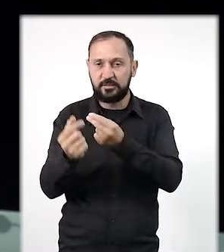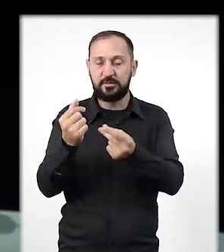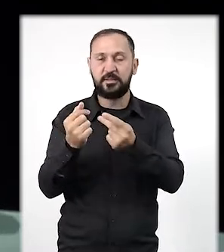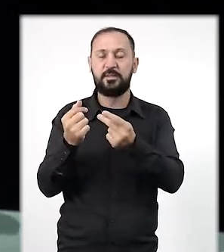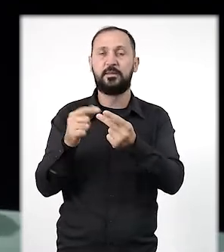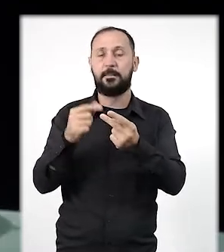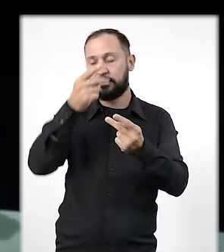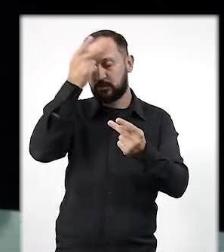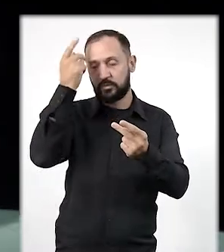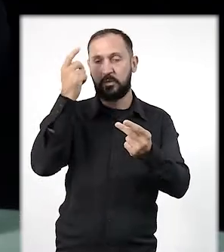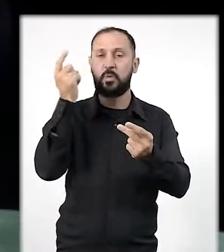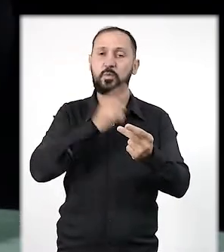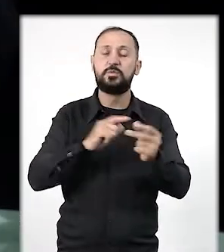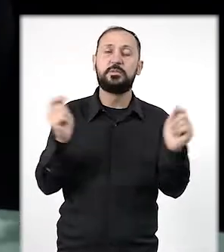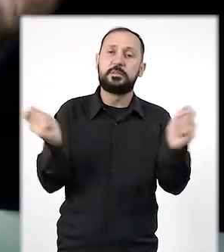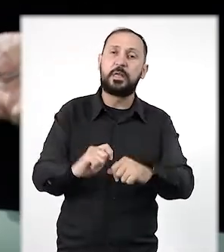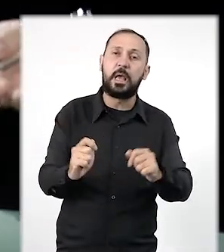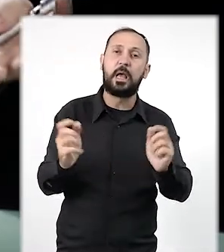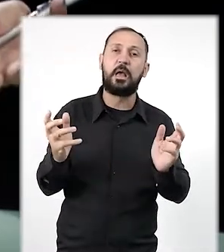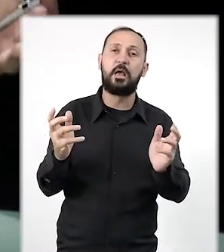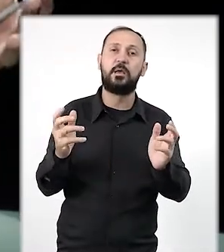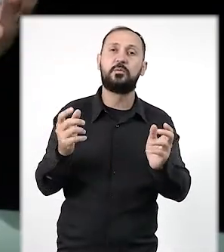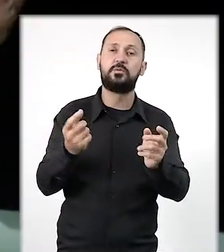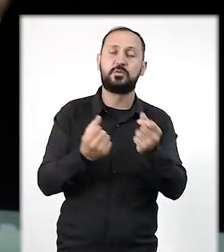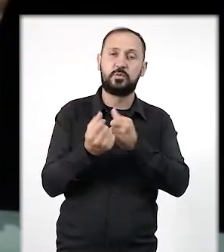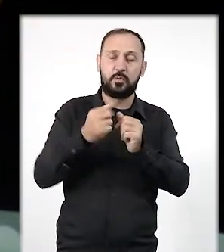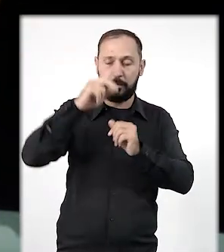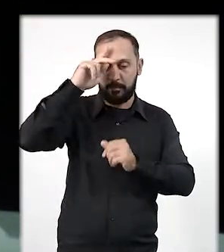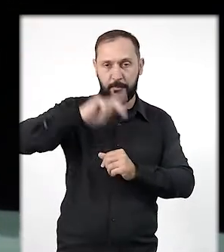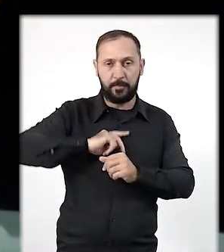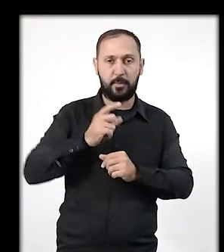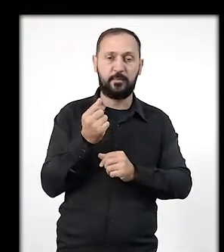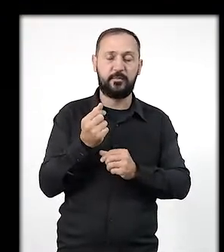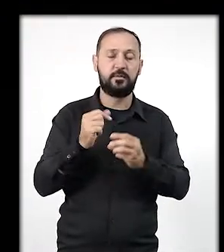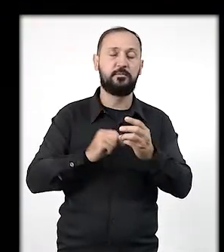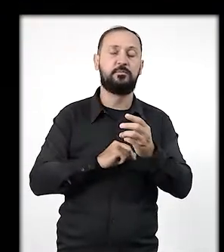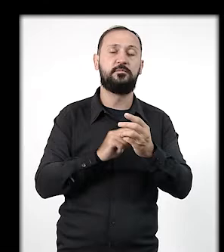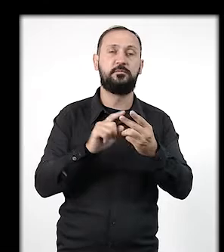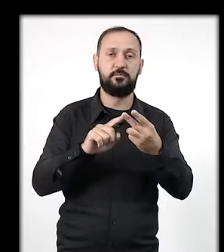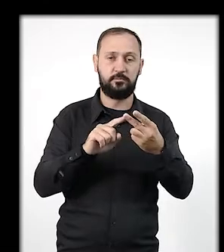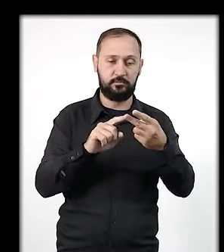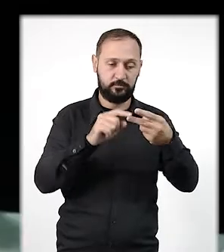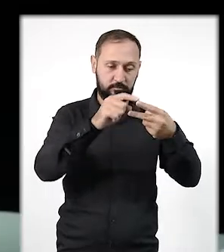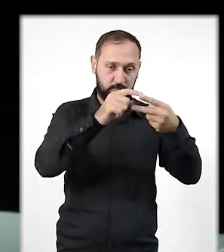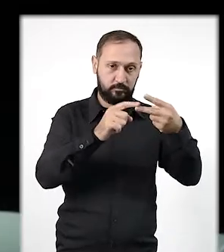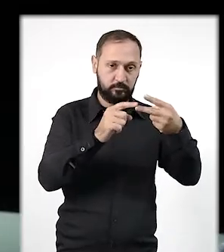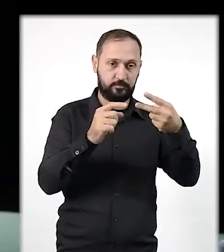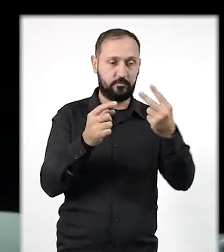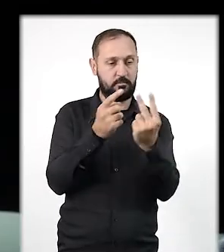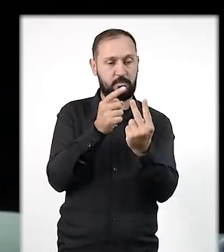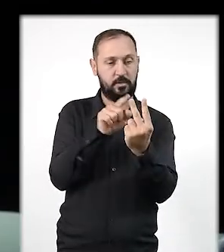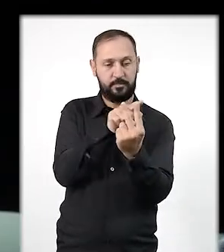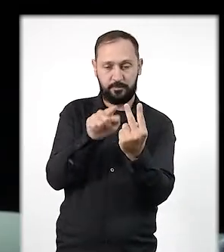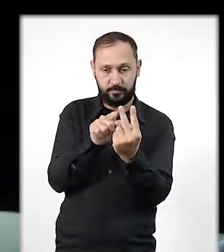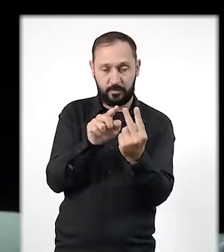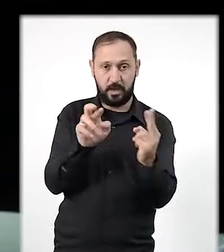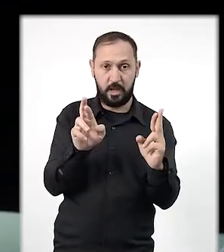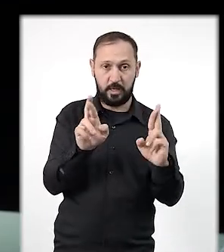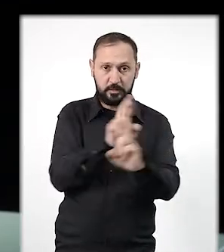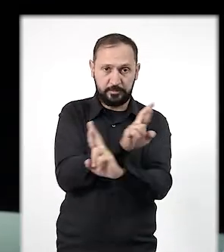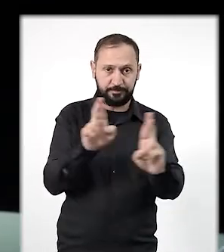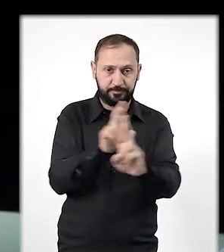né? Uma pessoa apta a lidar aí com seus recursos financeiros. Sim. Estudou a relação entre essas duas